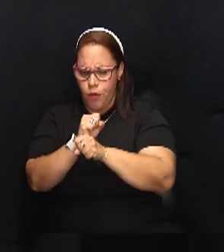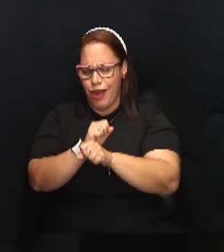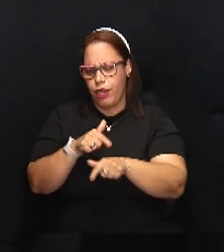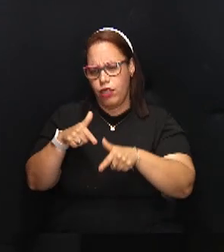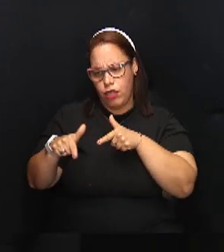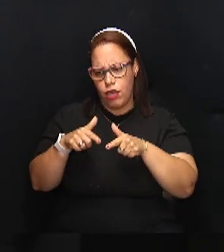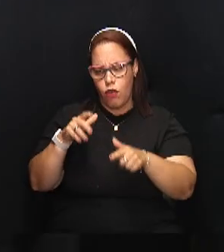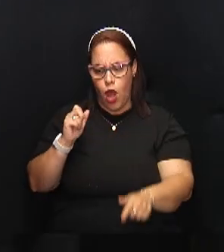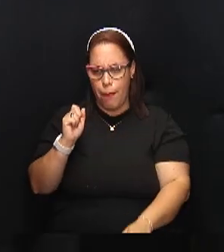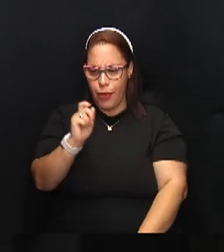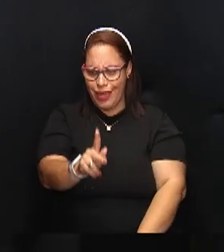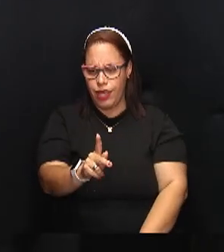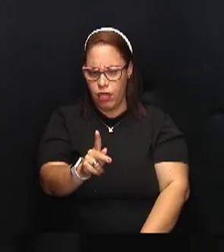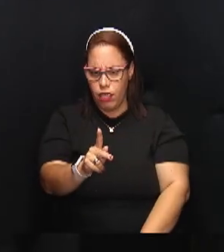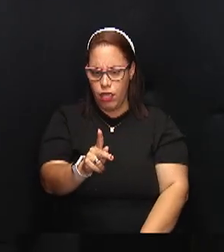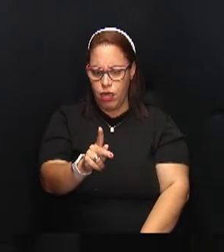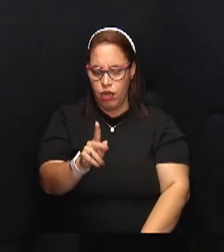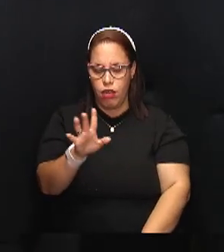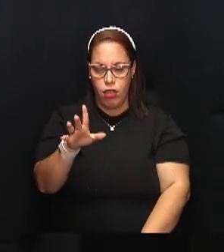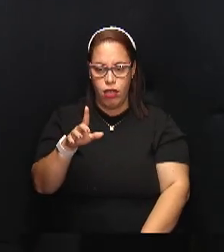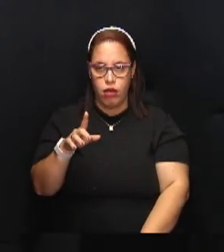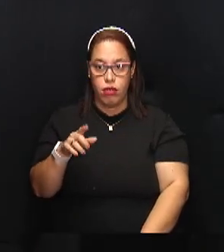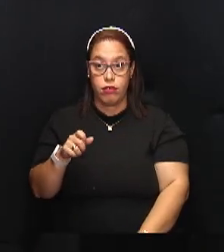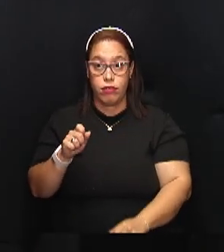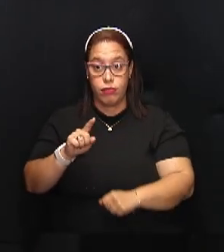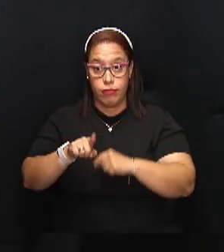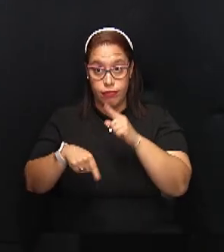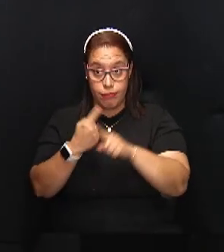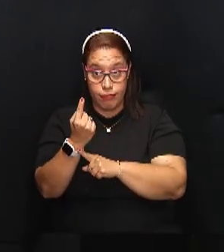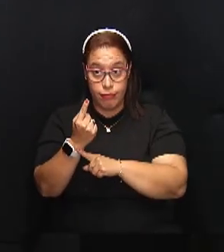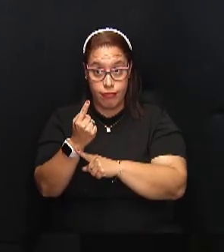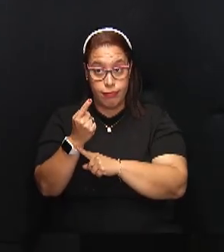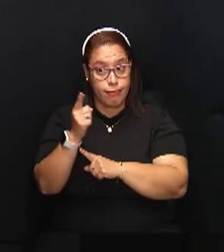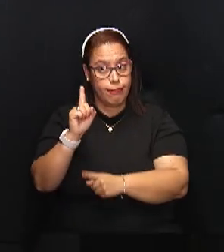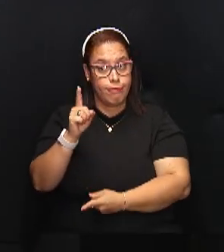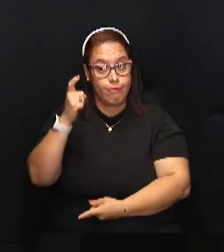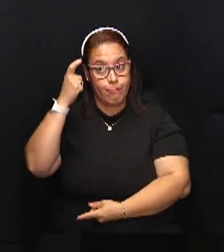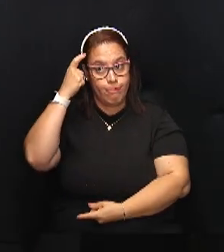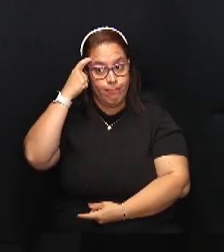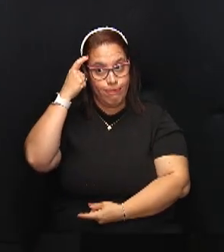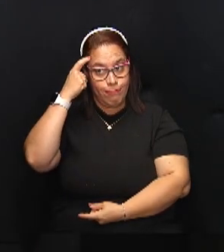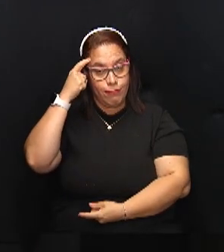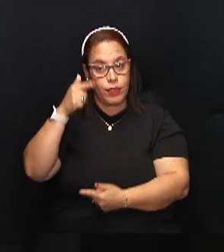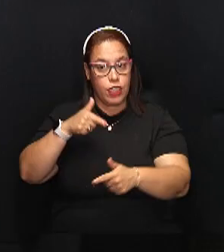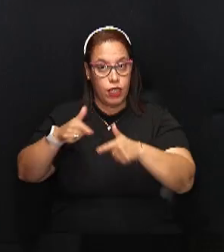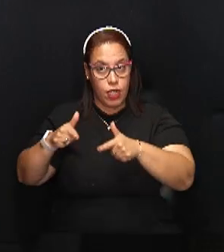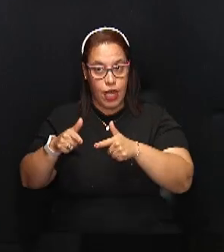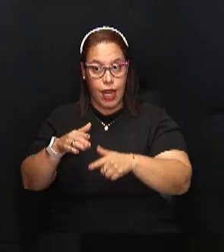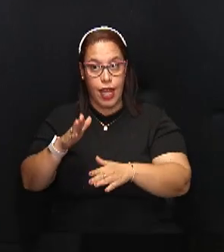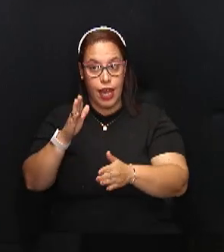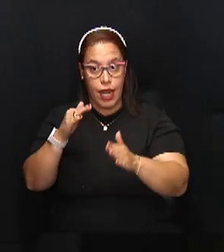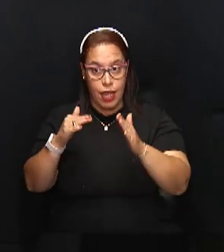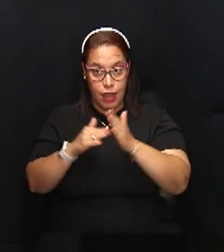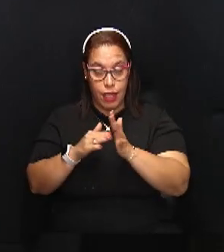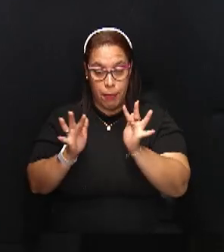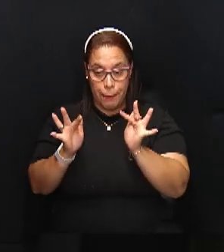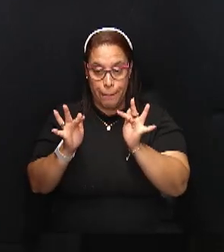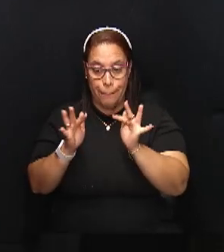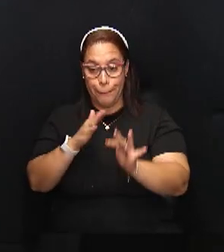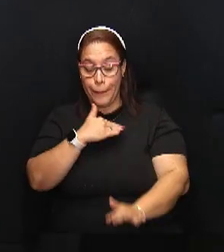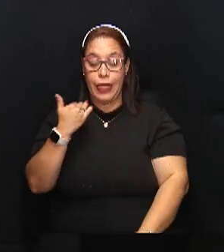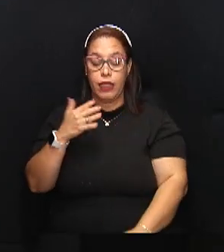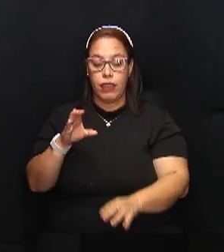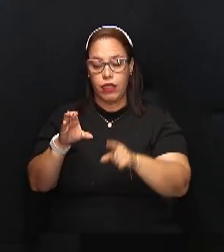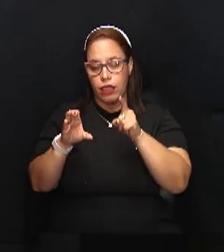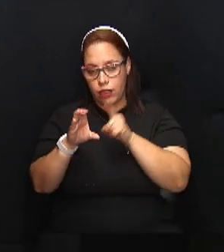eu vou aposentar, você está fadado ao insucesso. Eu acho que você tem que colocar em mente que você vai trabalhar até morrer. Nem que você não